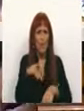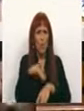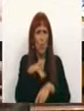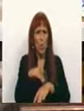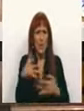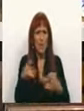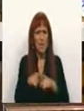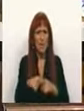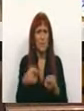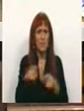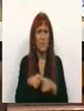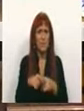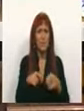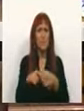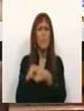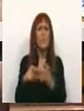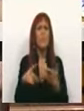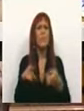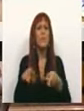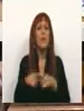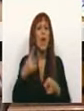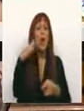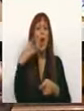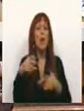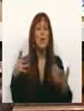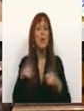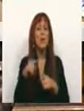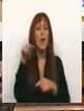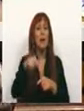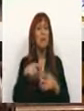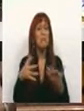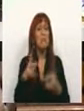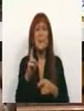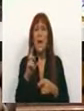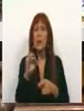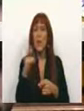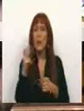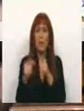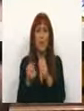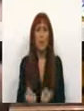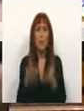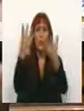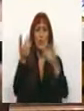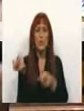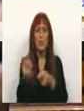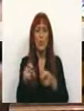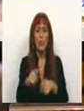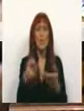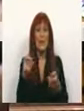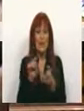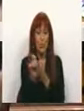doença, denominada greening, que normalmente chega passados 6 a 8 anos da entrada do